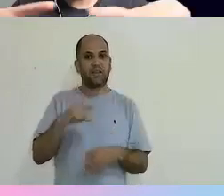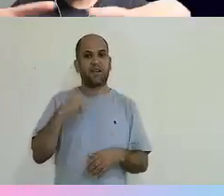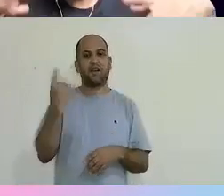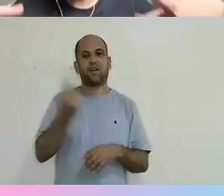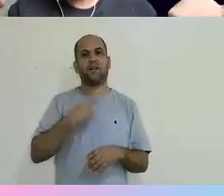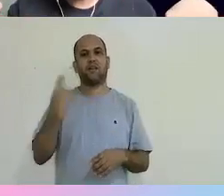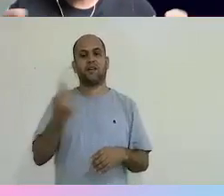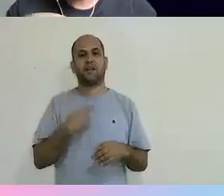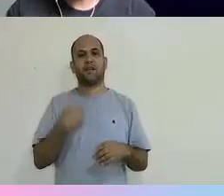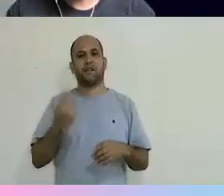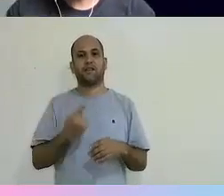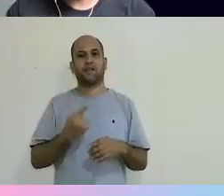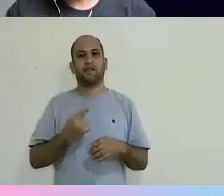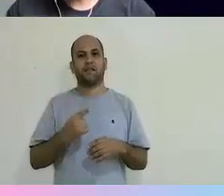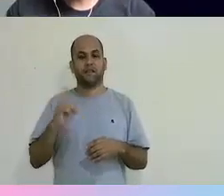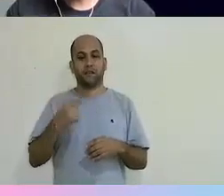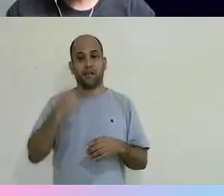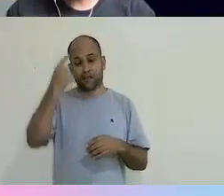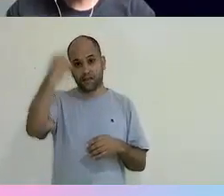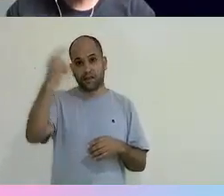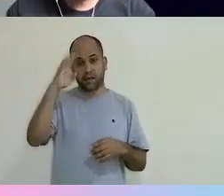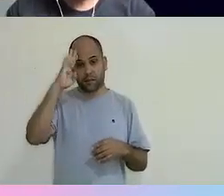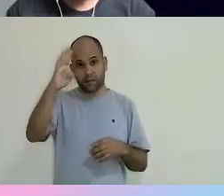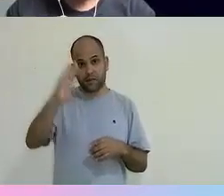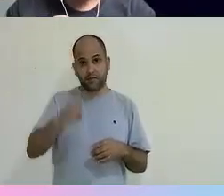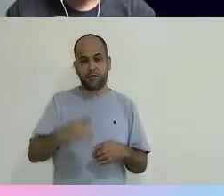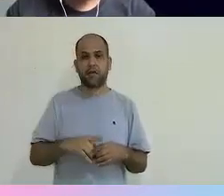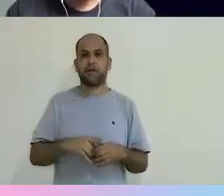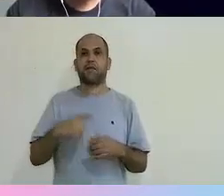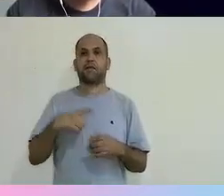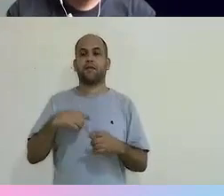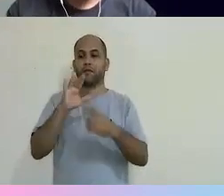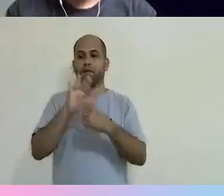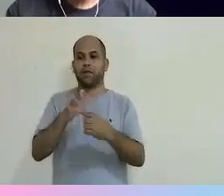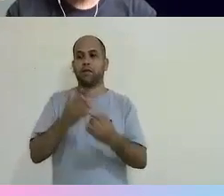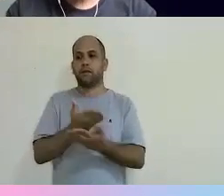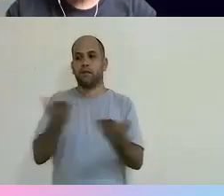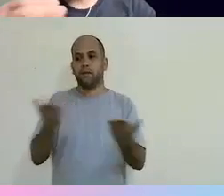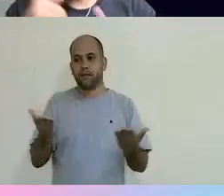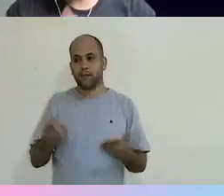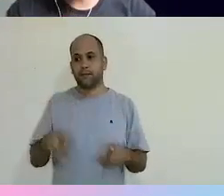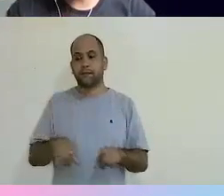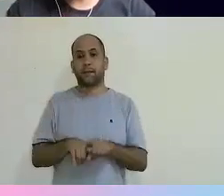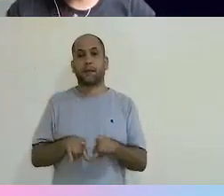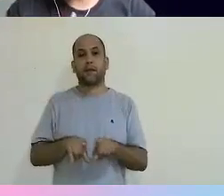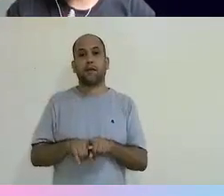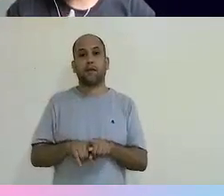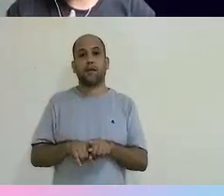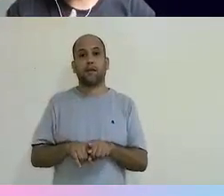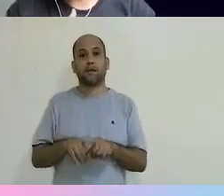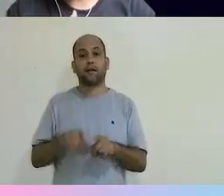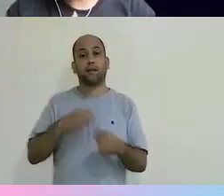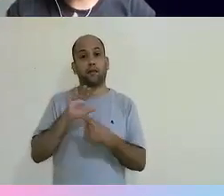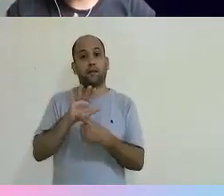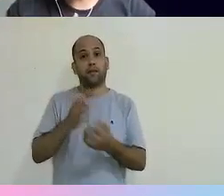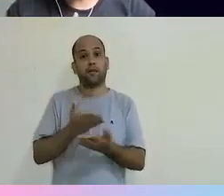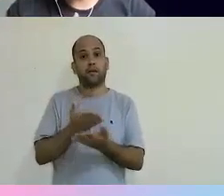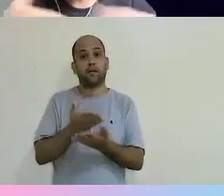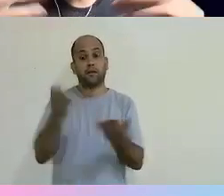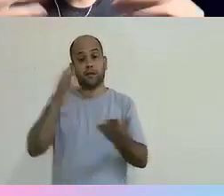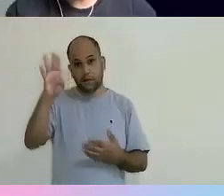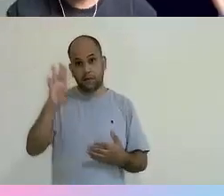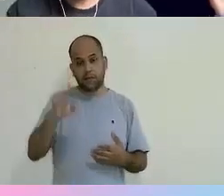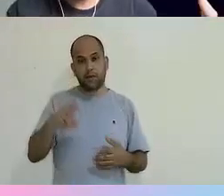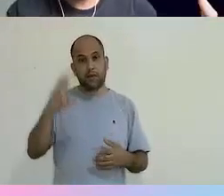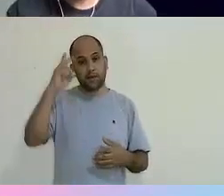com a nossa ideia principal aqui do que a gente tem para contar para vocês. E aí, pessoal, eu queria trazer principalmente para vocês a visão